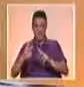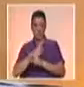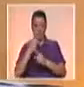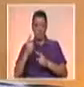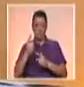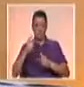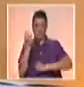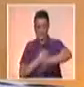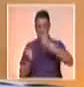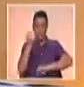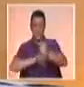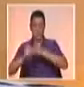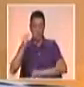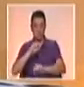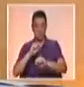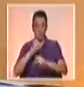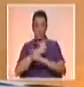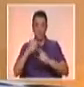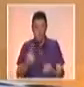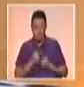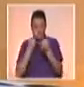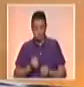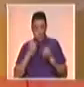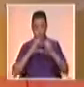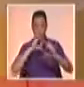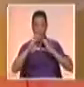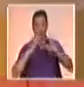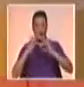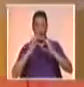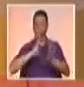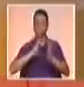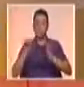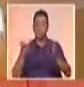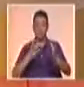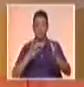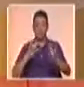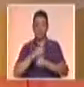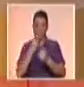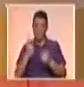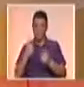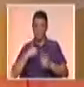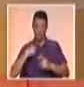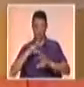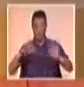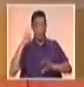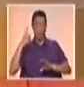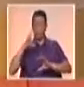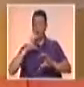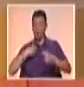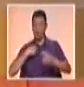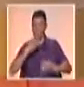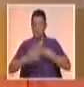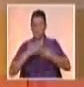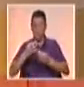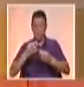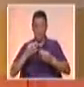Sim, precisamente, por não conseguirem comunicar, não é? Como nós até para também. Necessidades mais vitais. Quando não conseguimos. Claro, como é que acho que não é por